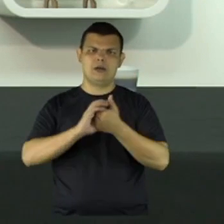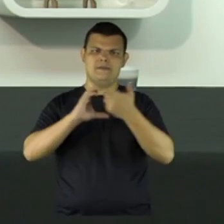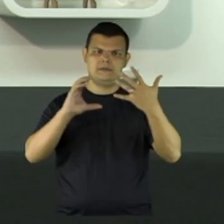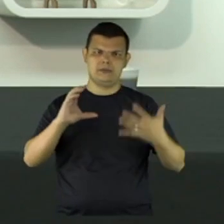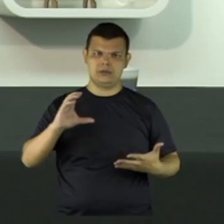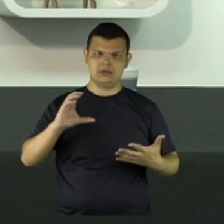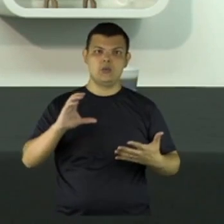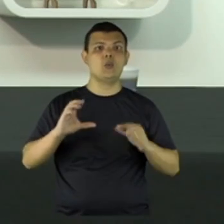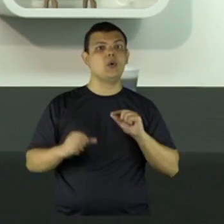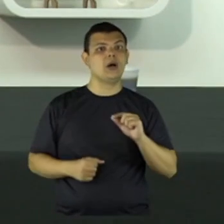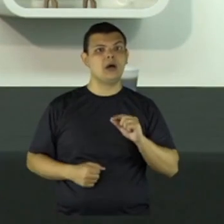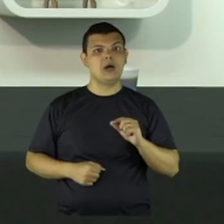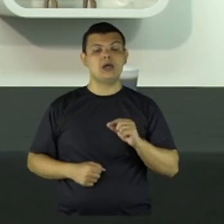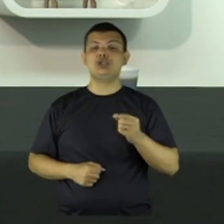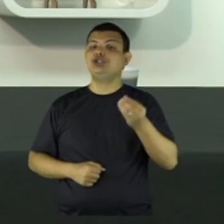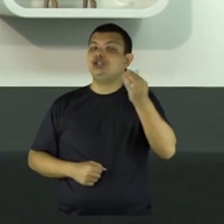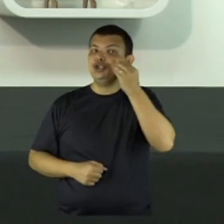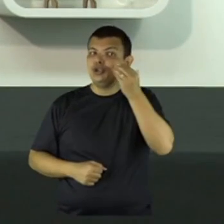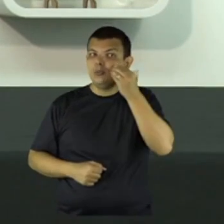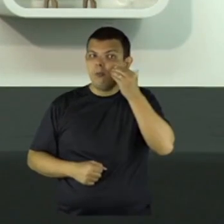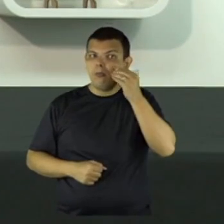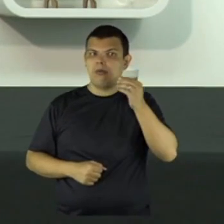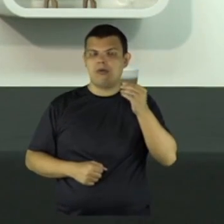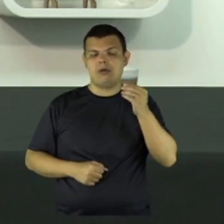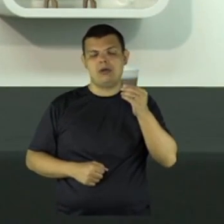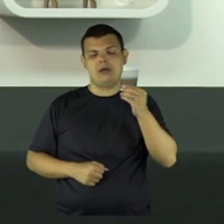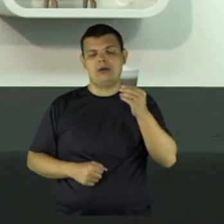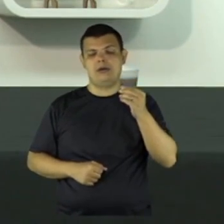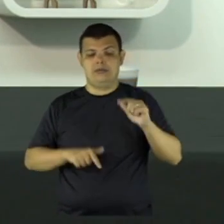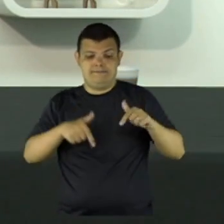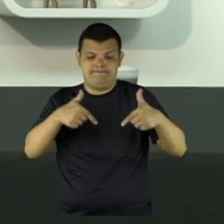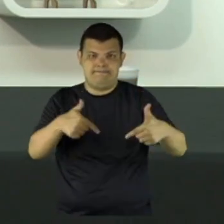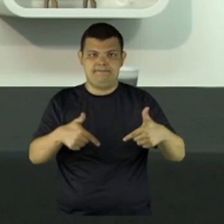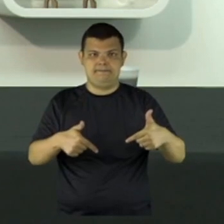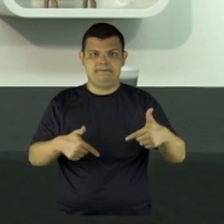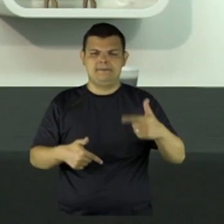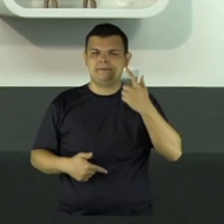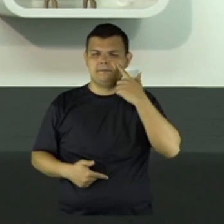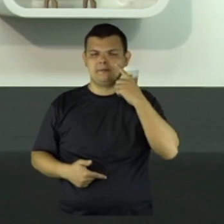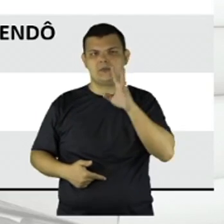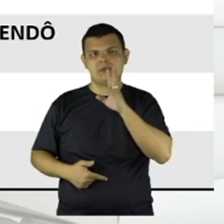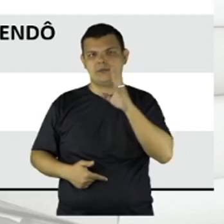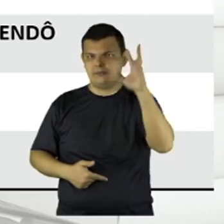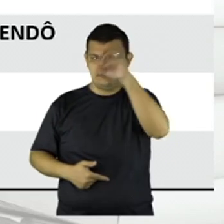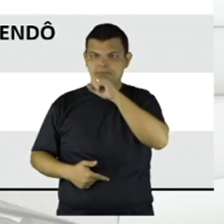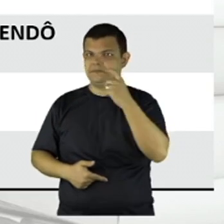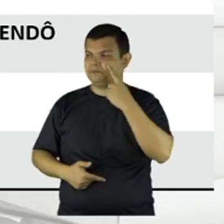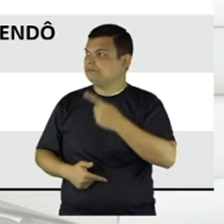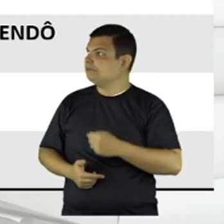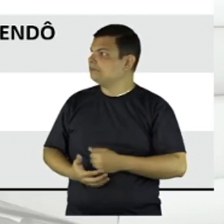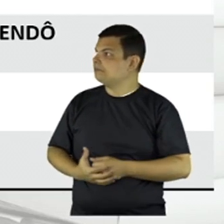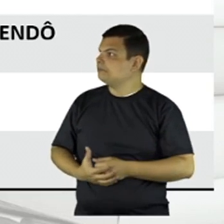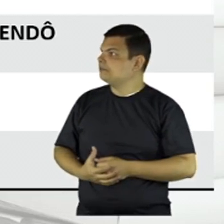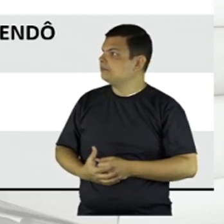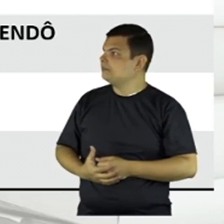as lutas, que é quanto ao tipo de ação que essa luta é realizada. Vamos conhecer? Vamos para a tela.